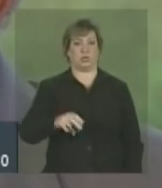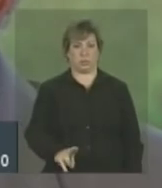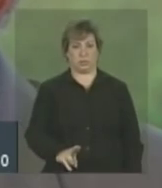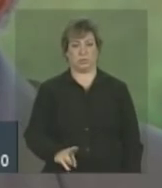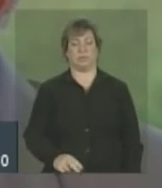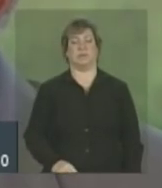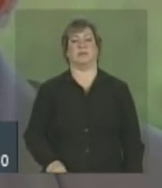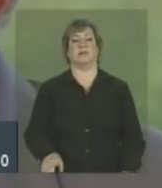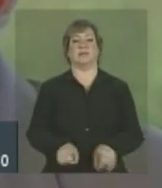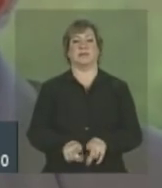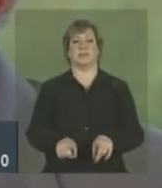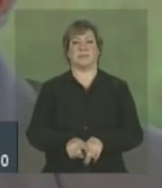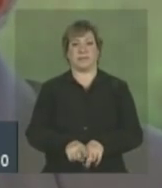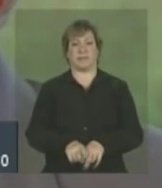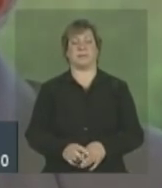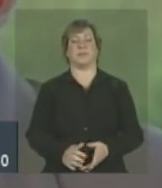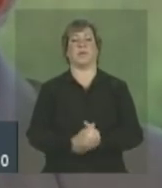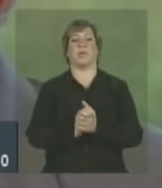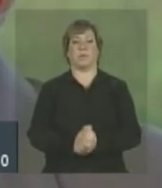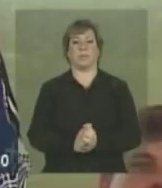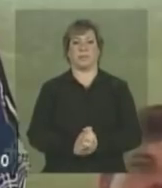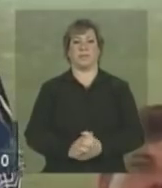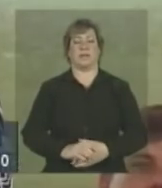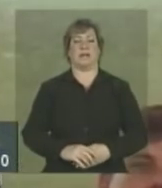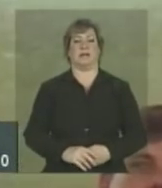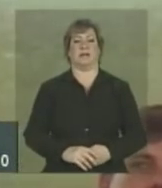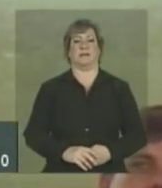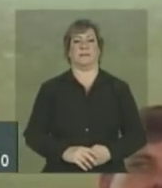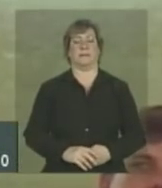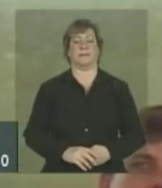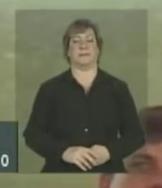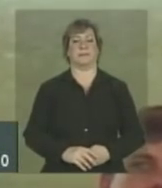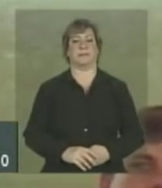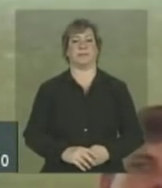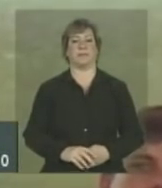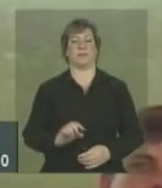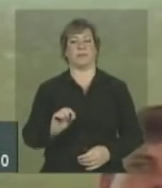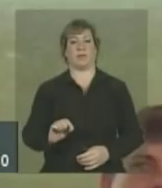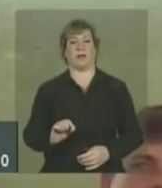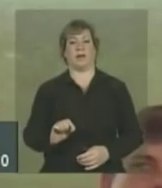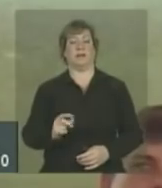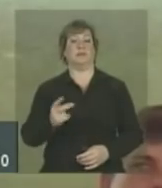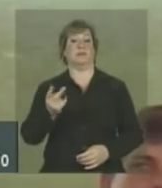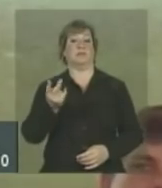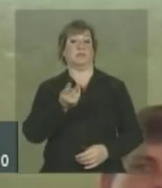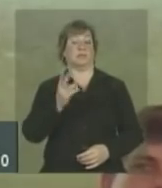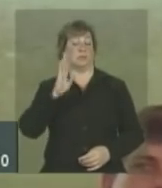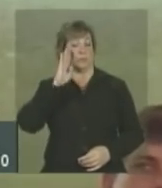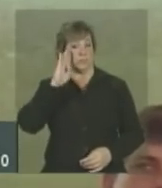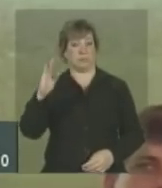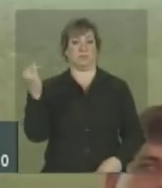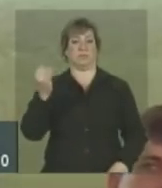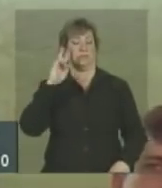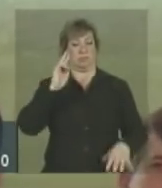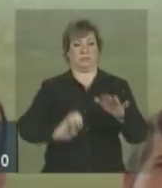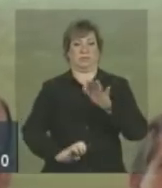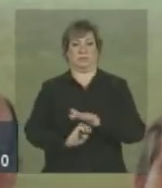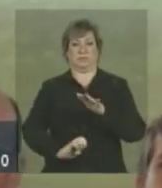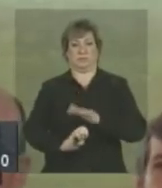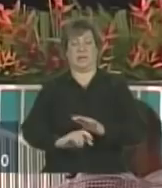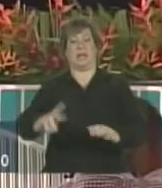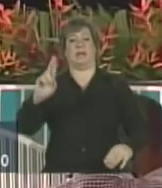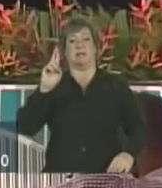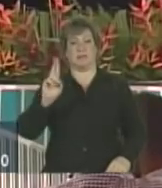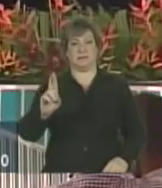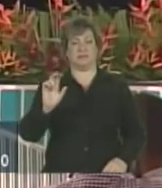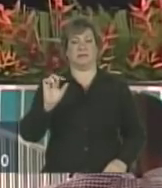E um cumprimento, eu diria, às duas grandes lideranças empresariais